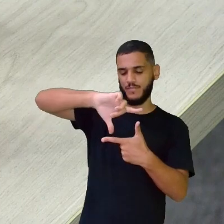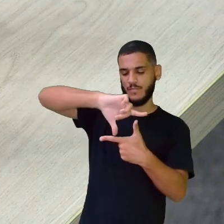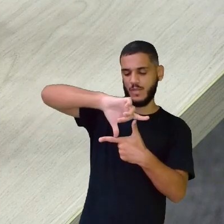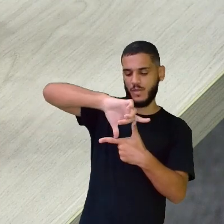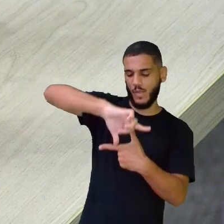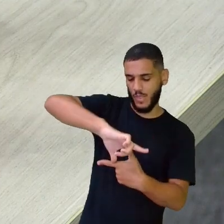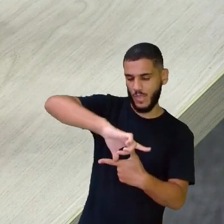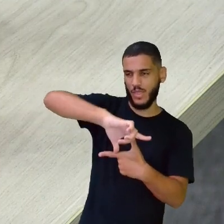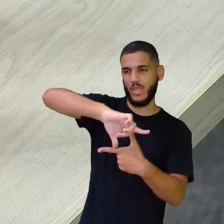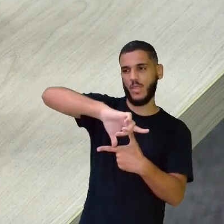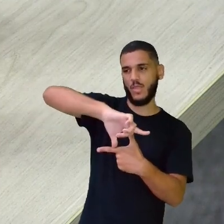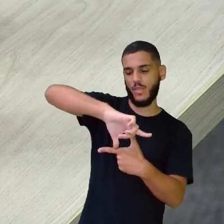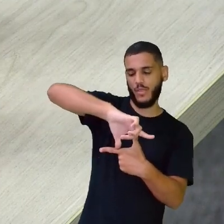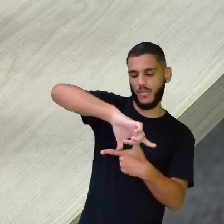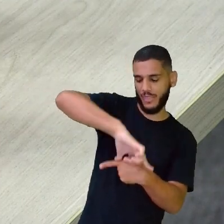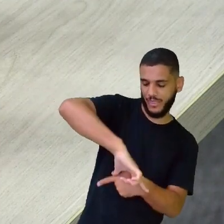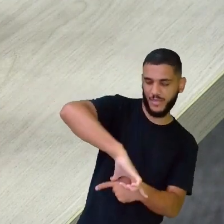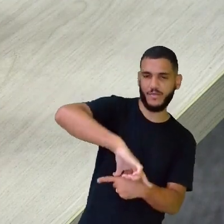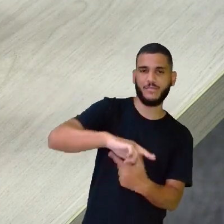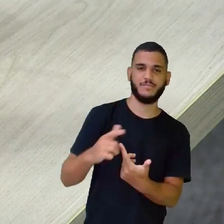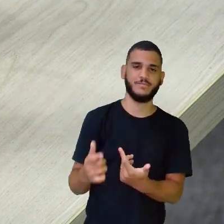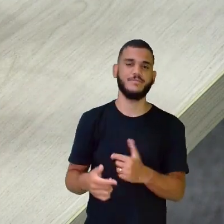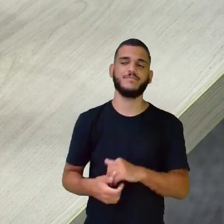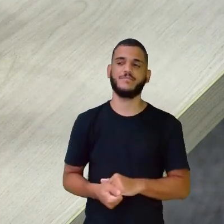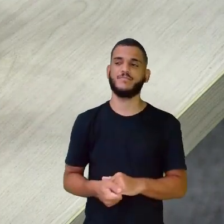até caiu. Toda vez no ao vivo ele cai.